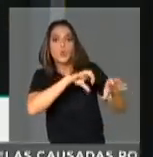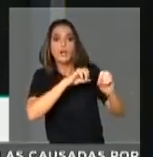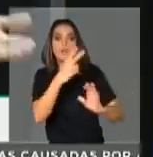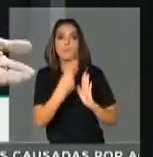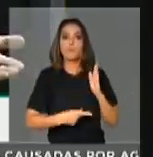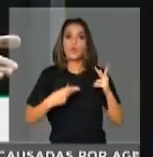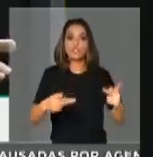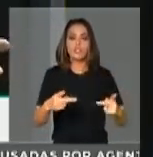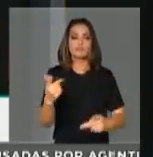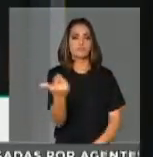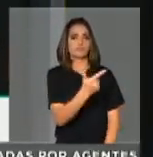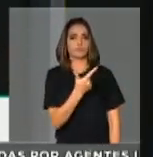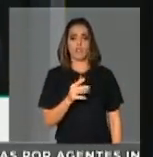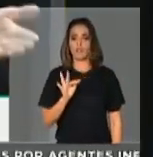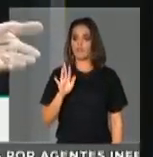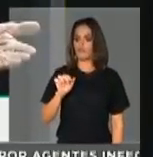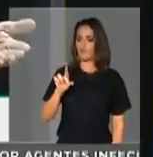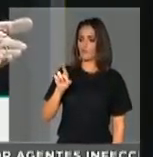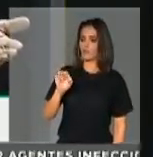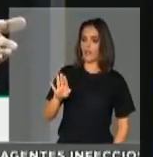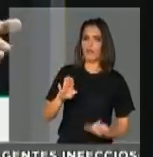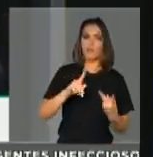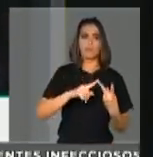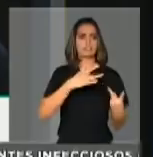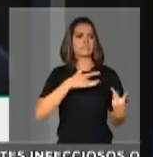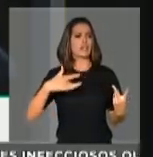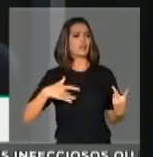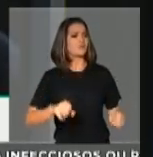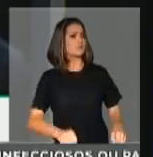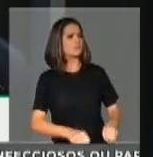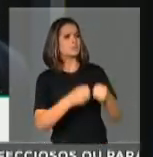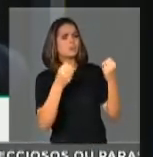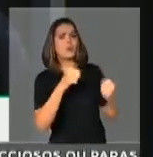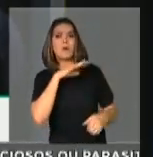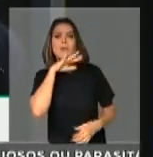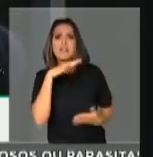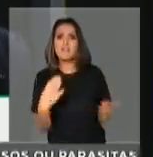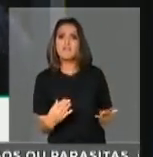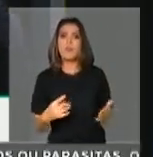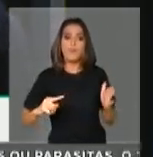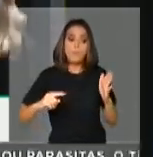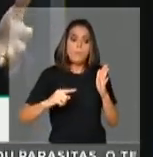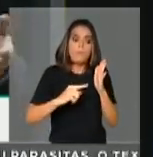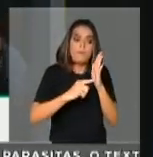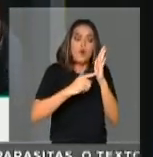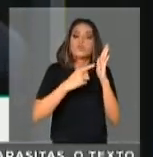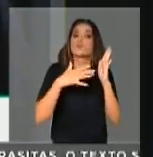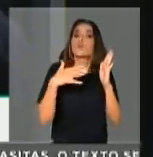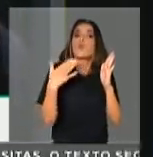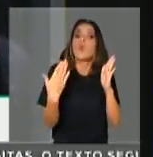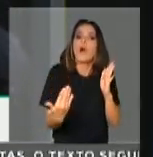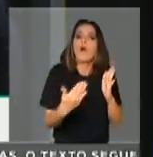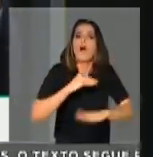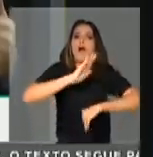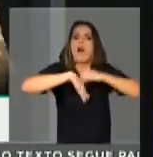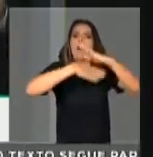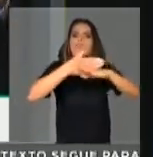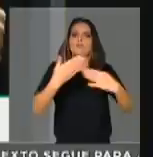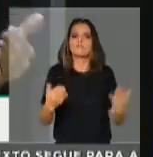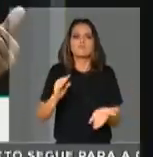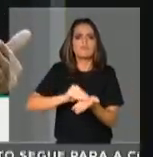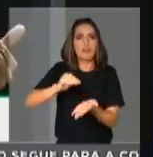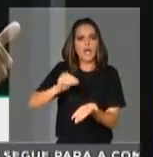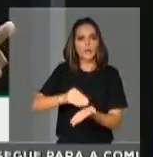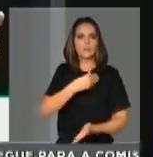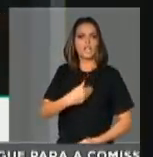projeto sobre o Fundeb. Na saúde é um caos. Não tem um ponto de avanço sobre qualquer projeto. Não tem governabilidade. E